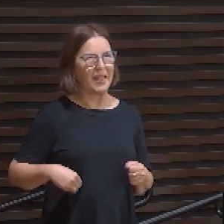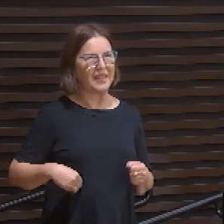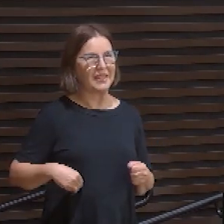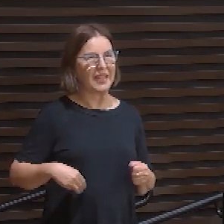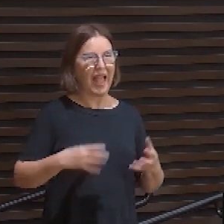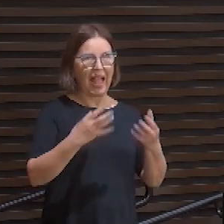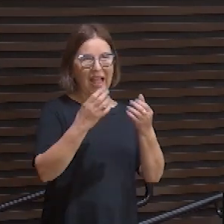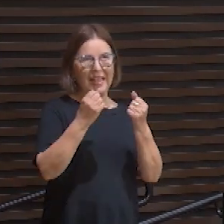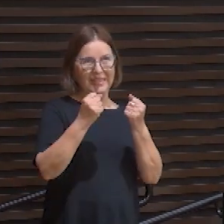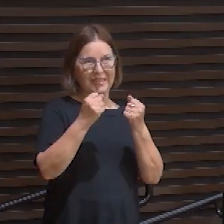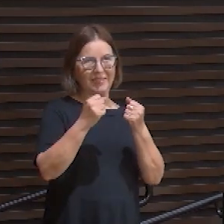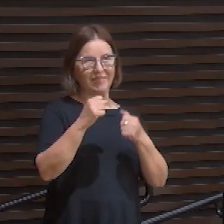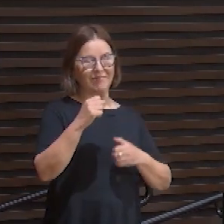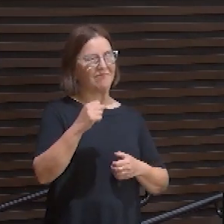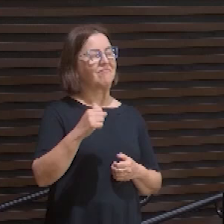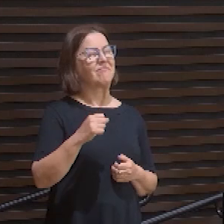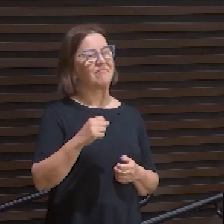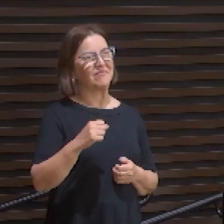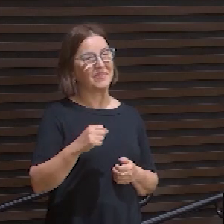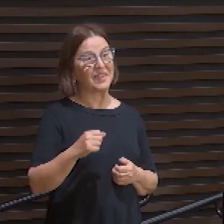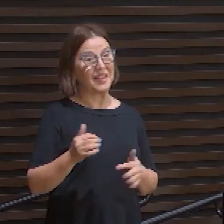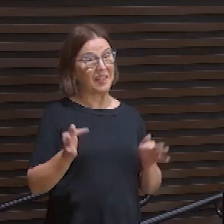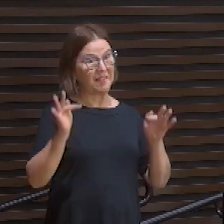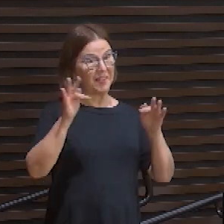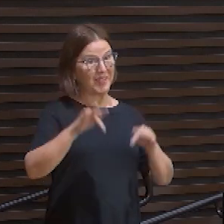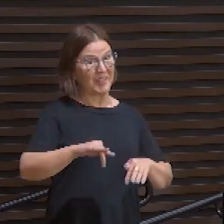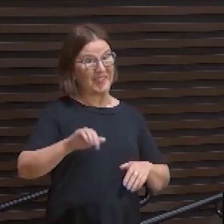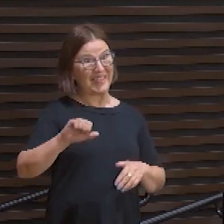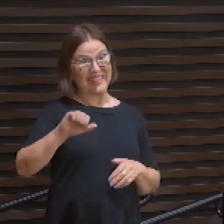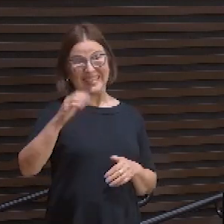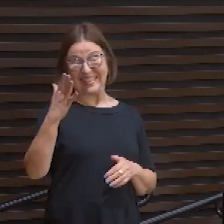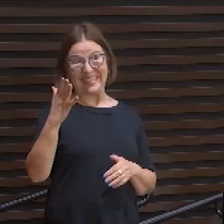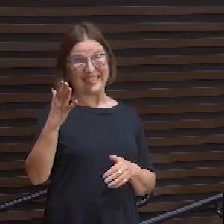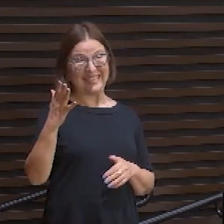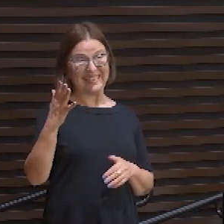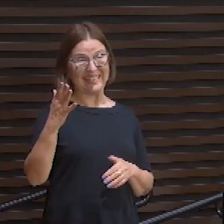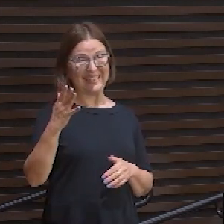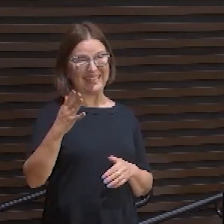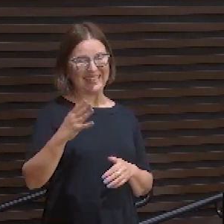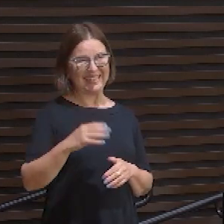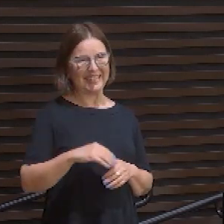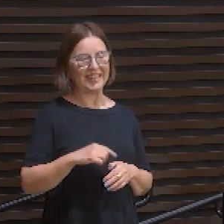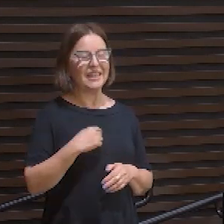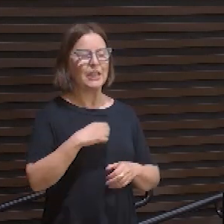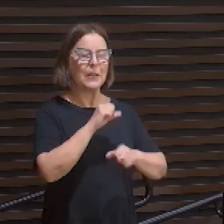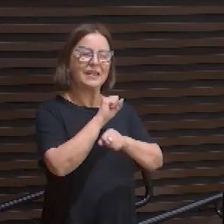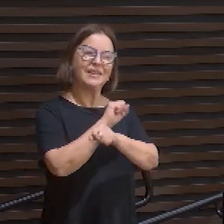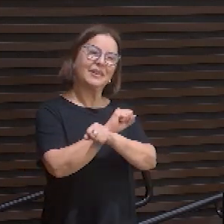o seu talento, e finalmente isso aconteceu. Eu espero